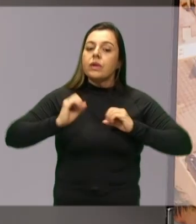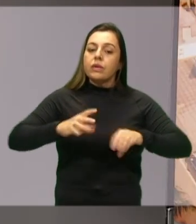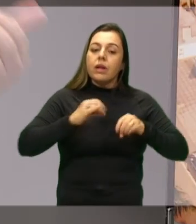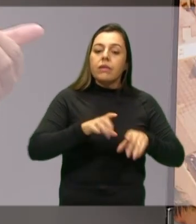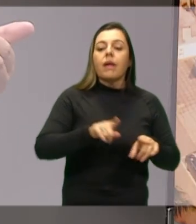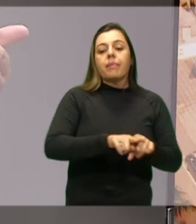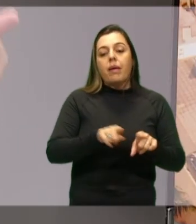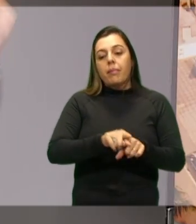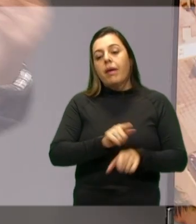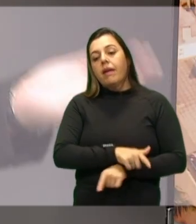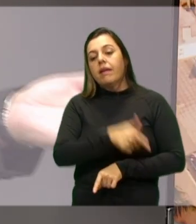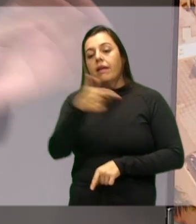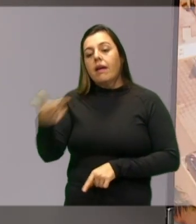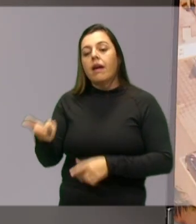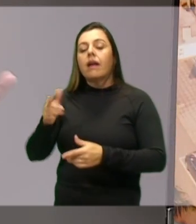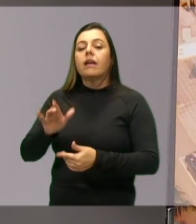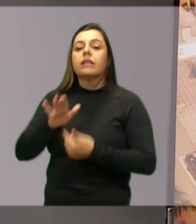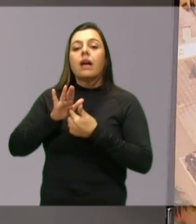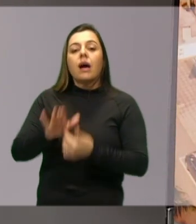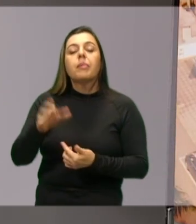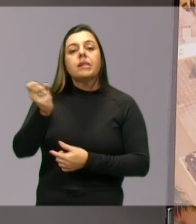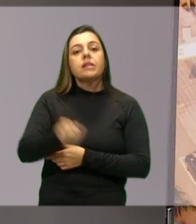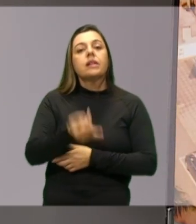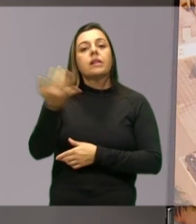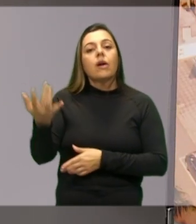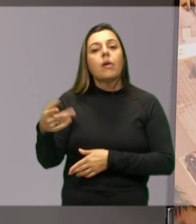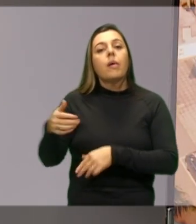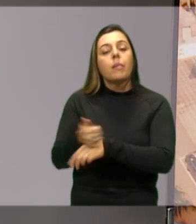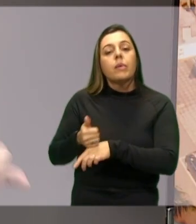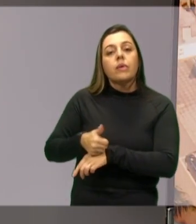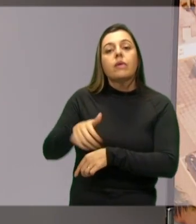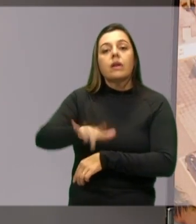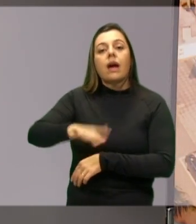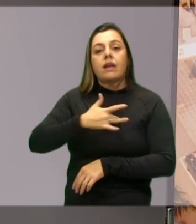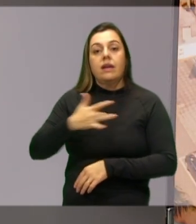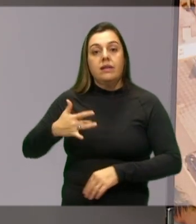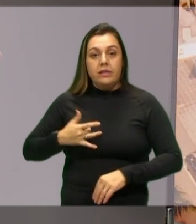educação, também se apresentam muitas para os profissionais